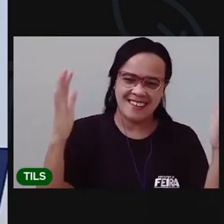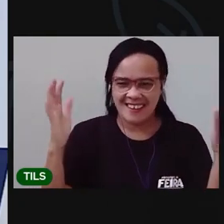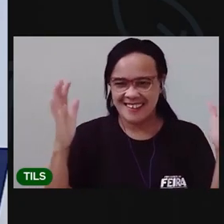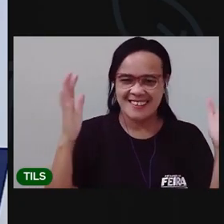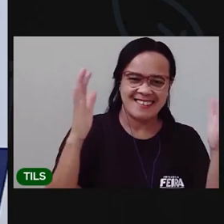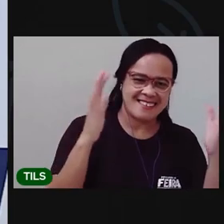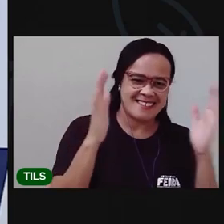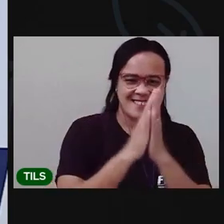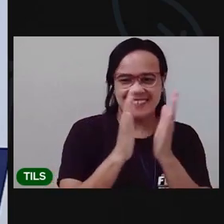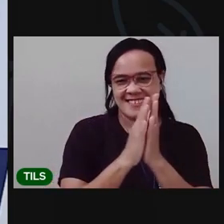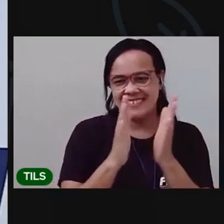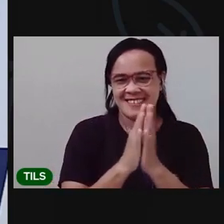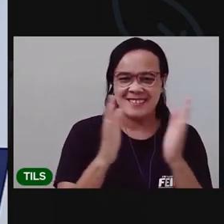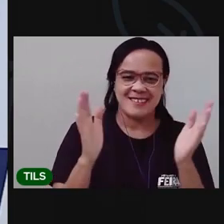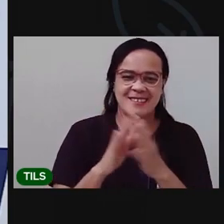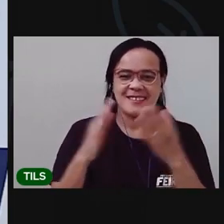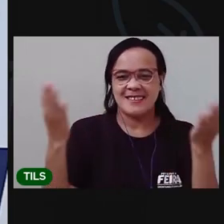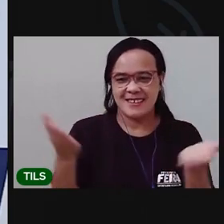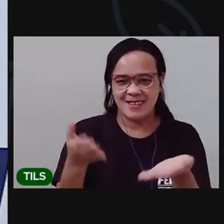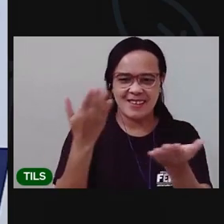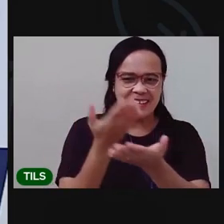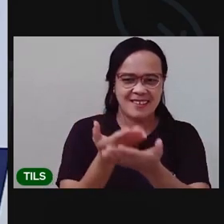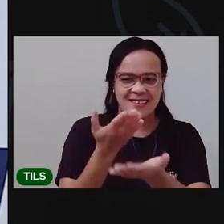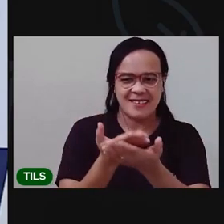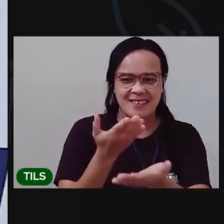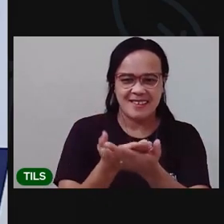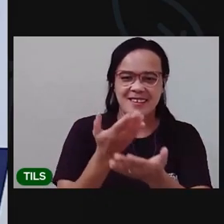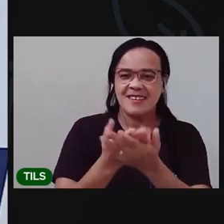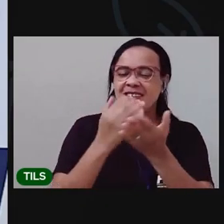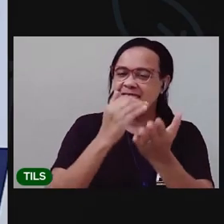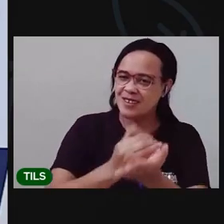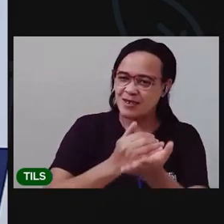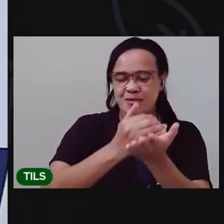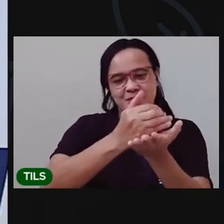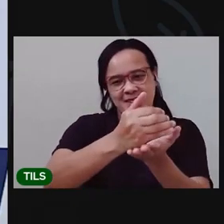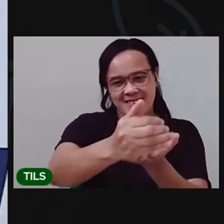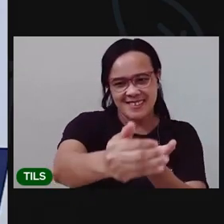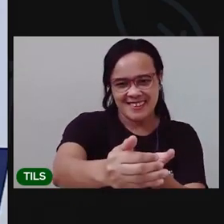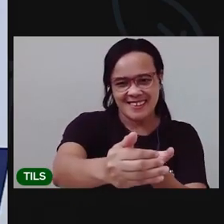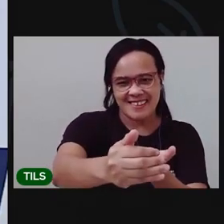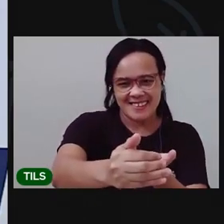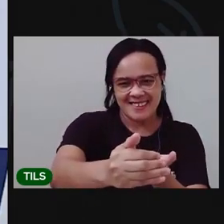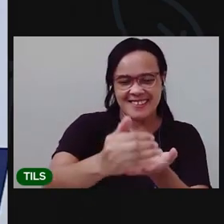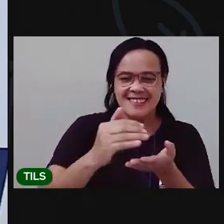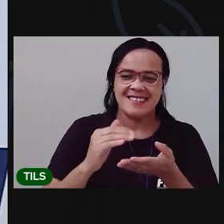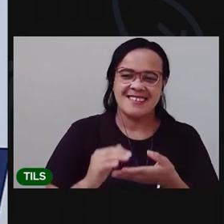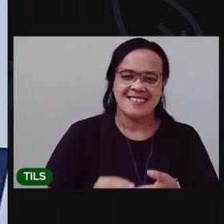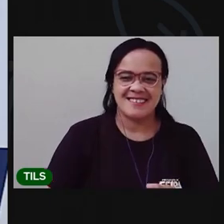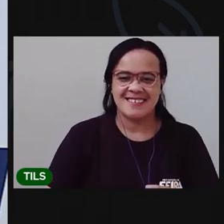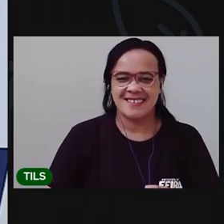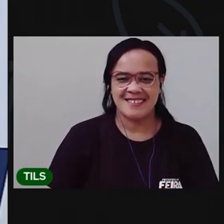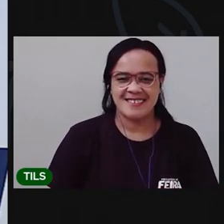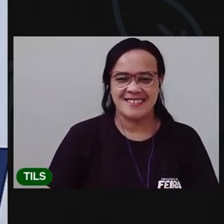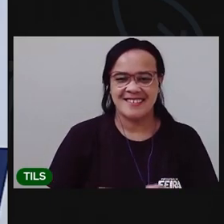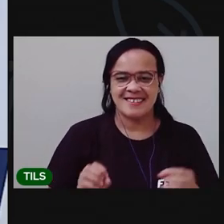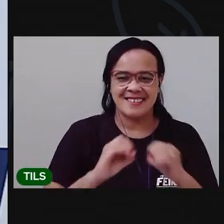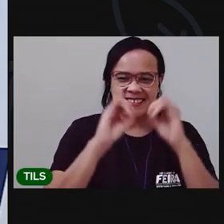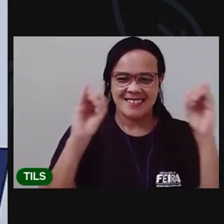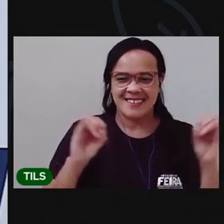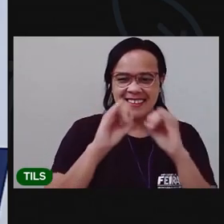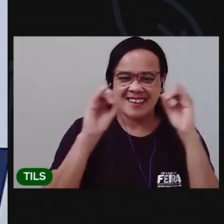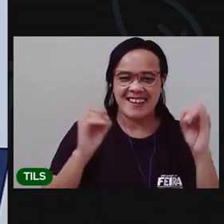xalala, a aula vai começar.